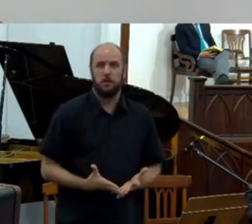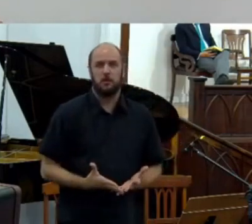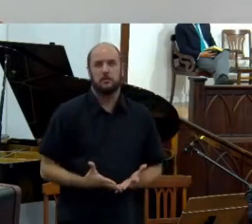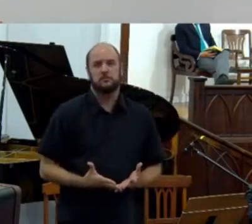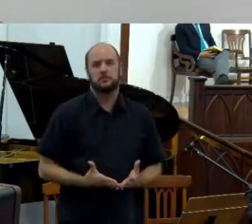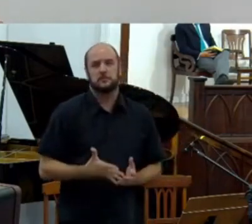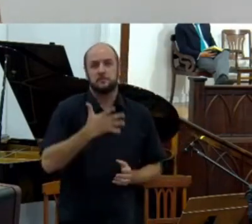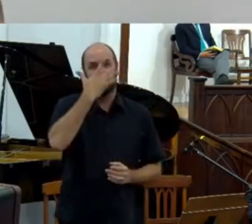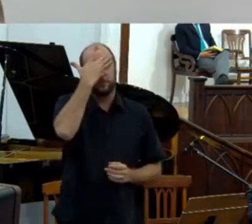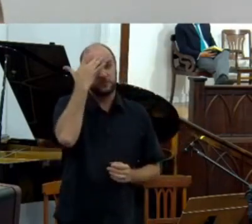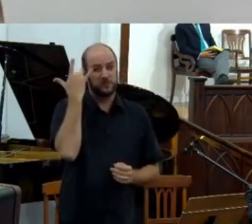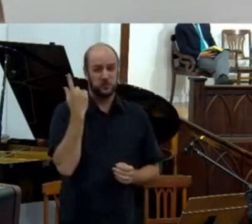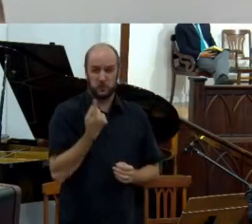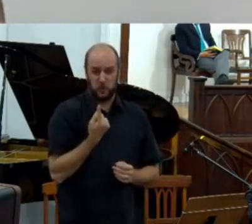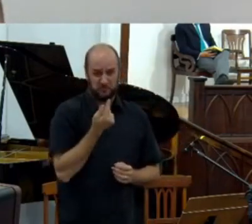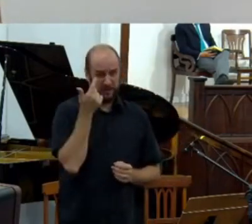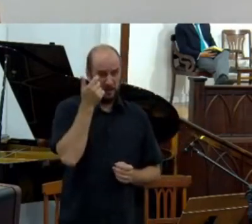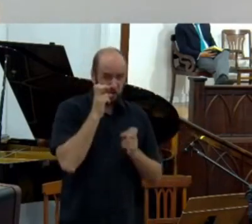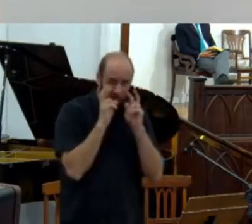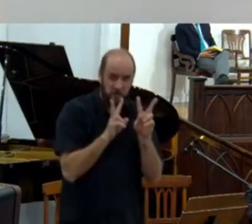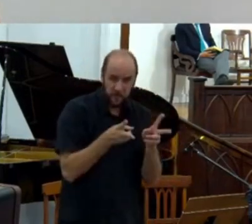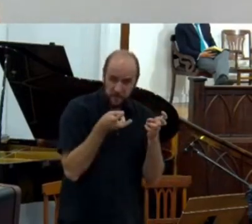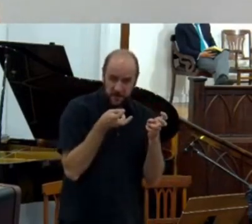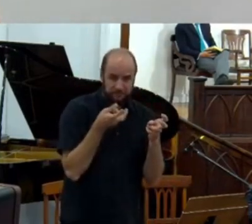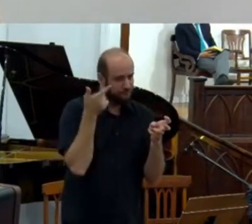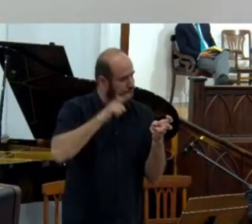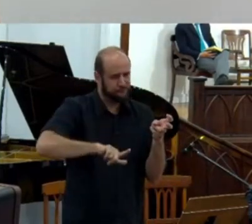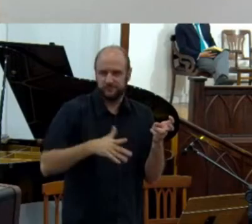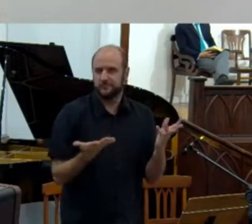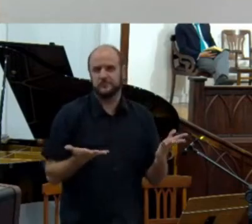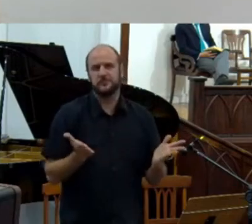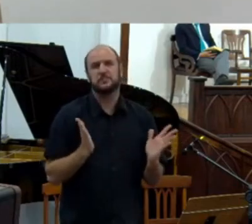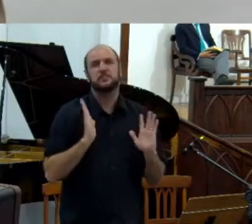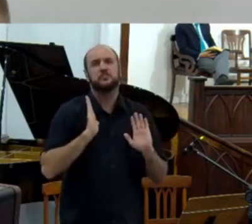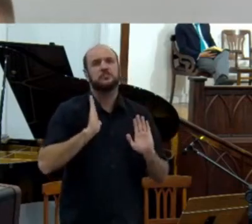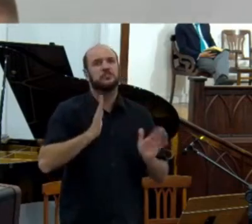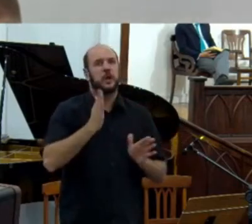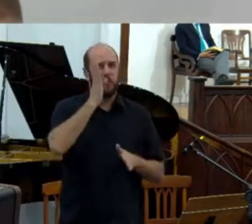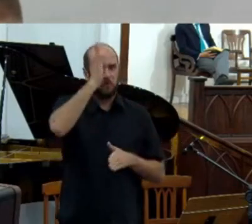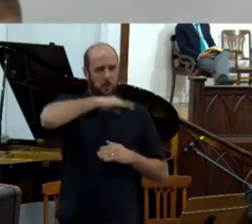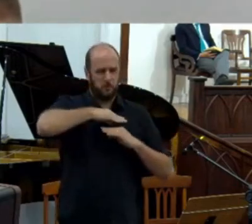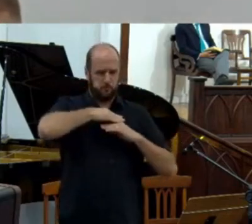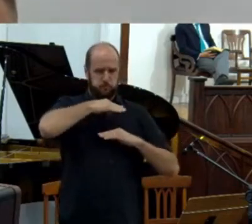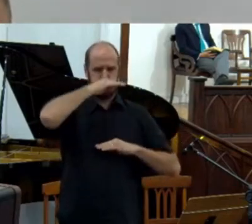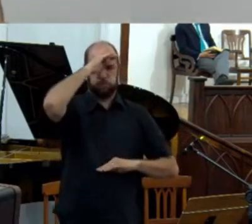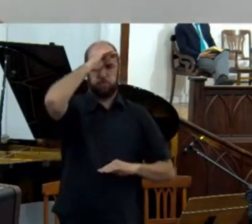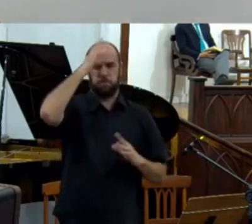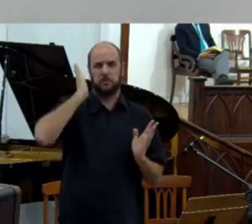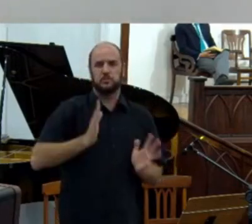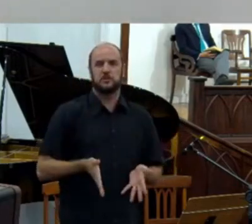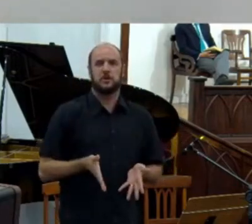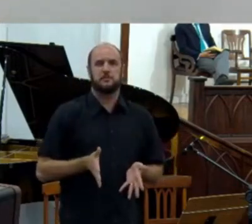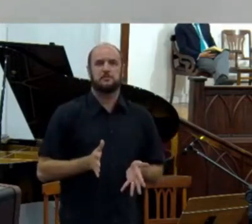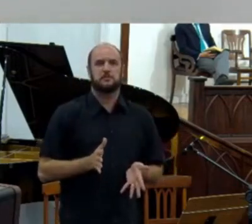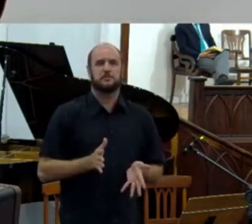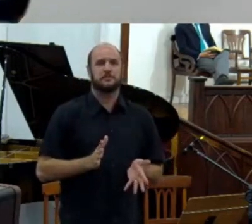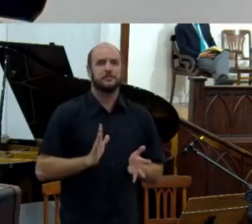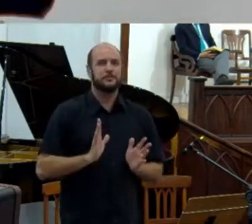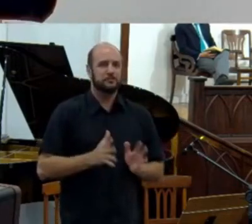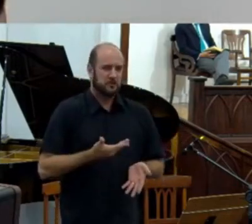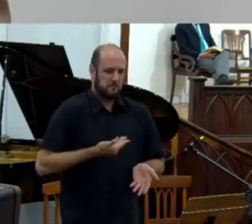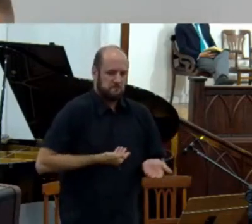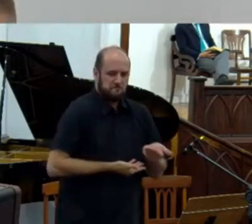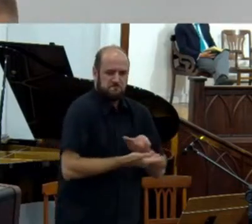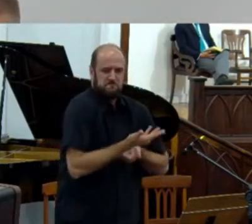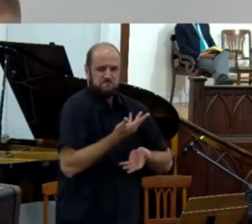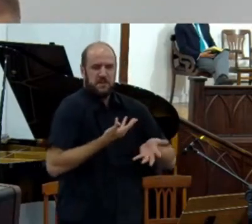jamais conseguiriam enxergar essas coisas. Elas já estavam adaptadas àquilo que é externo. E elas já estavam tão